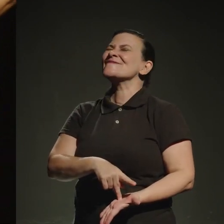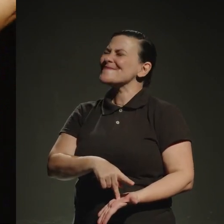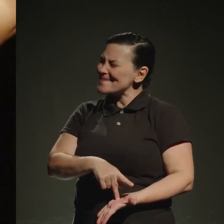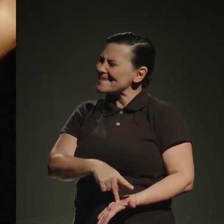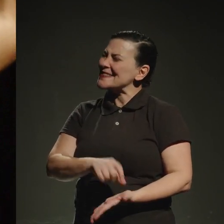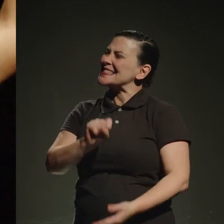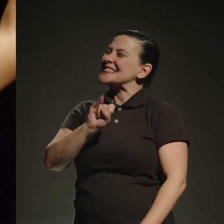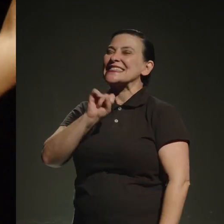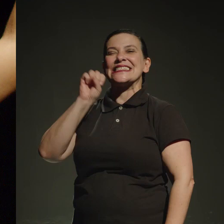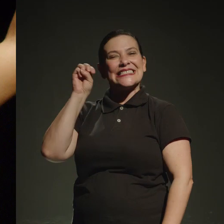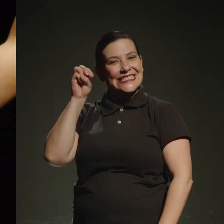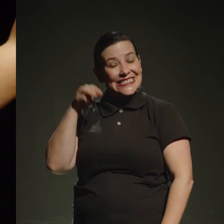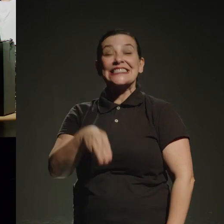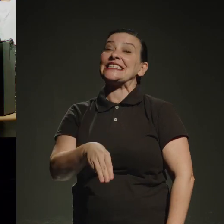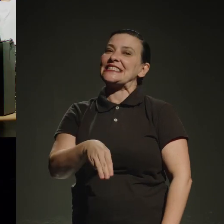Sim.